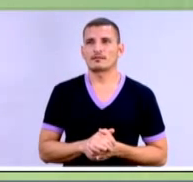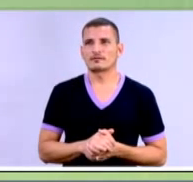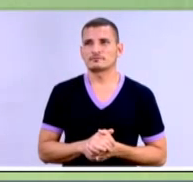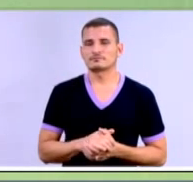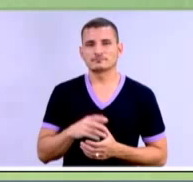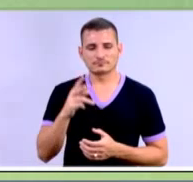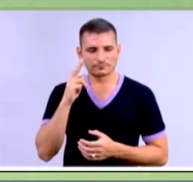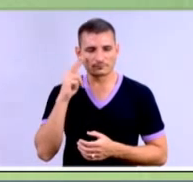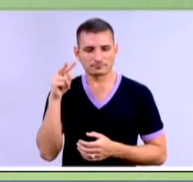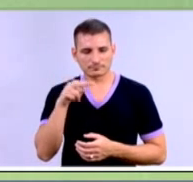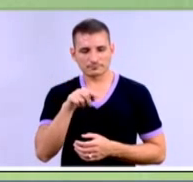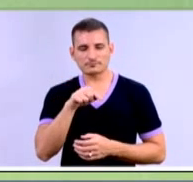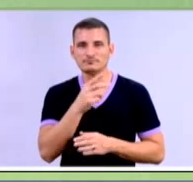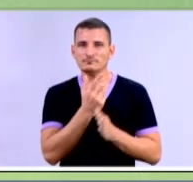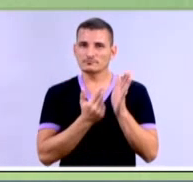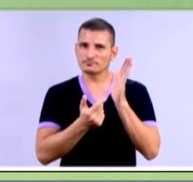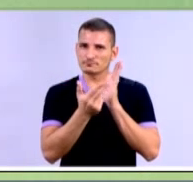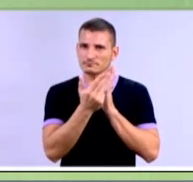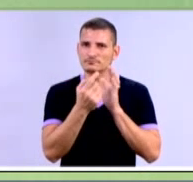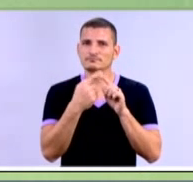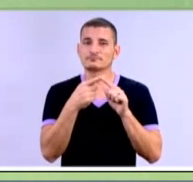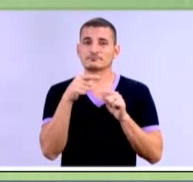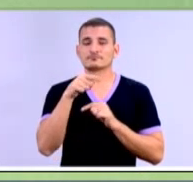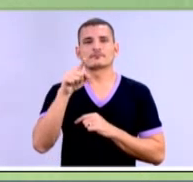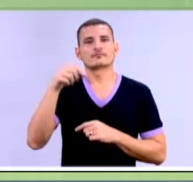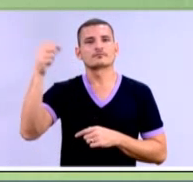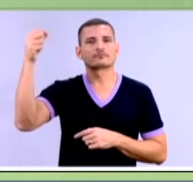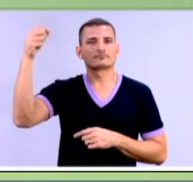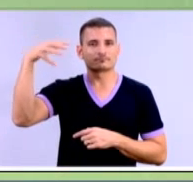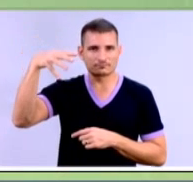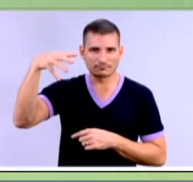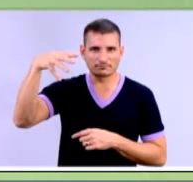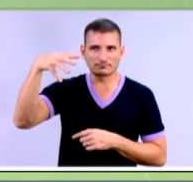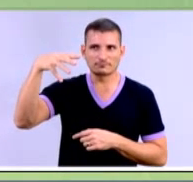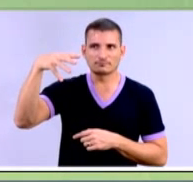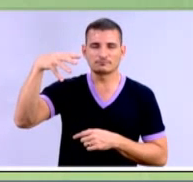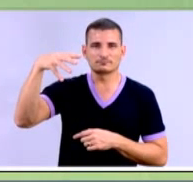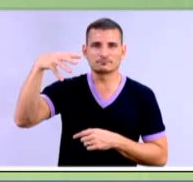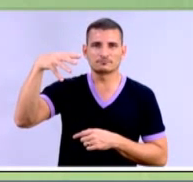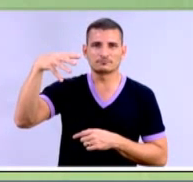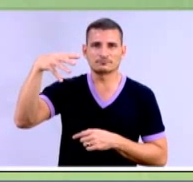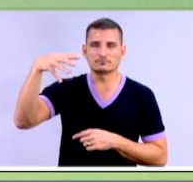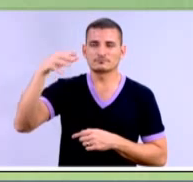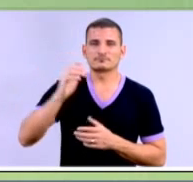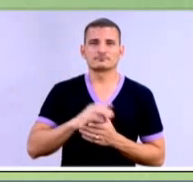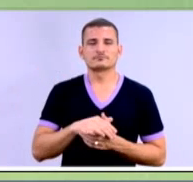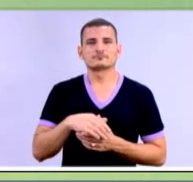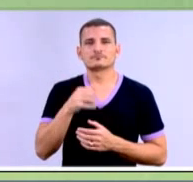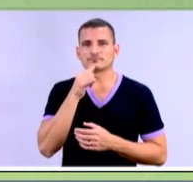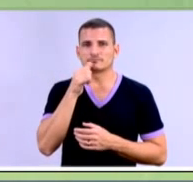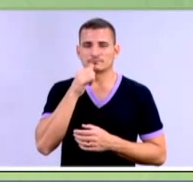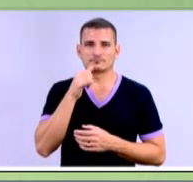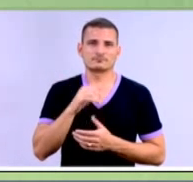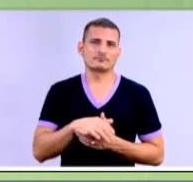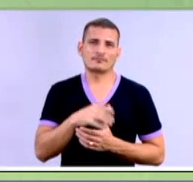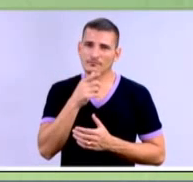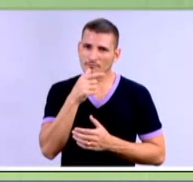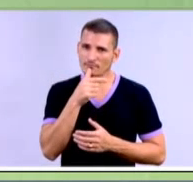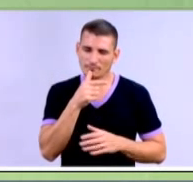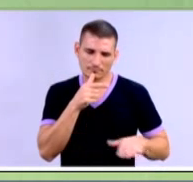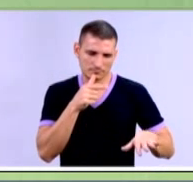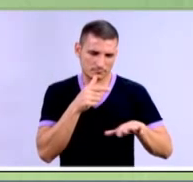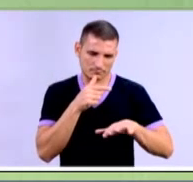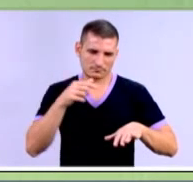ali uma imagem, a gente está vendo essa imagem por causa da luz, certo? E a luz, quando ela bate, por exemplo, na água, o índice